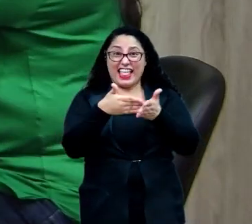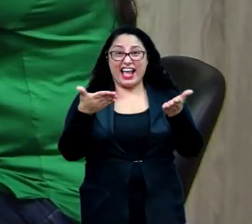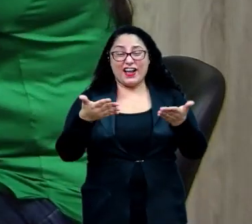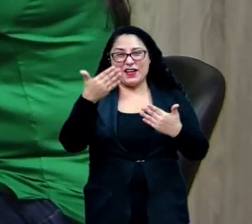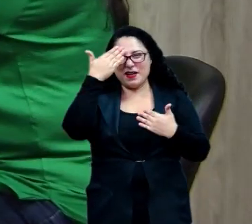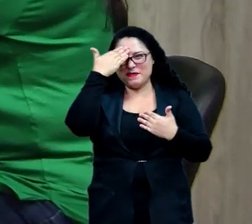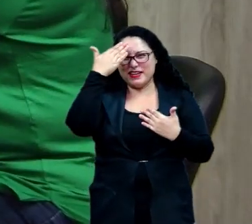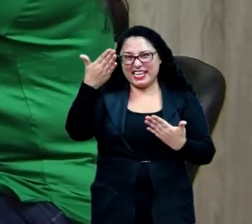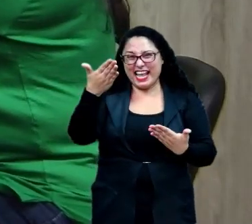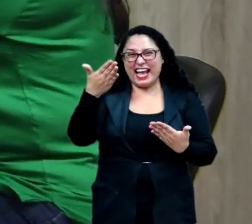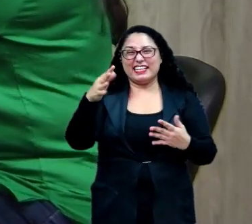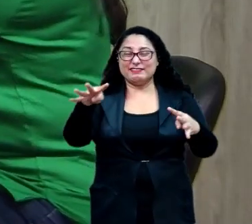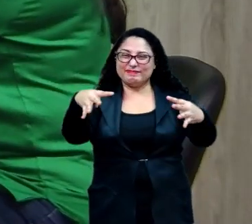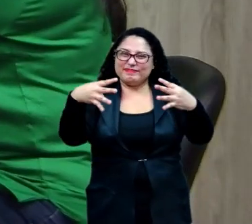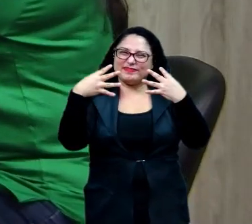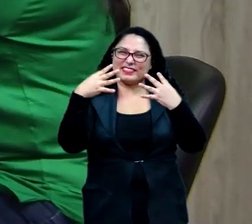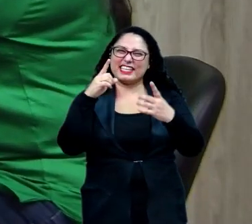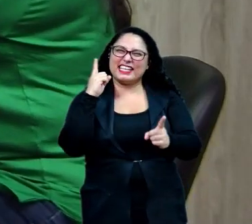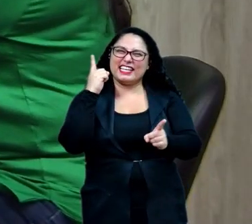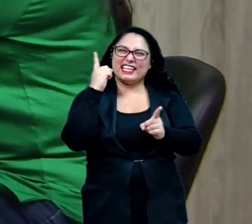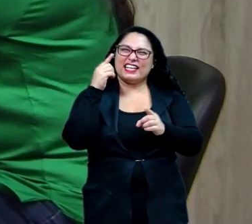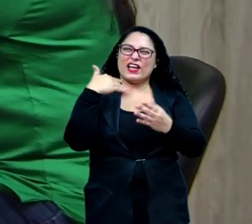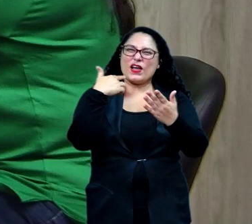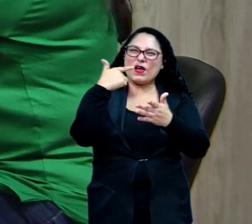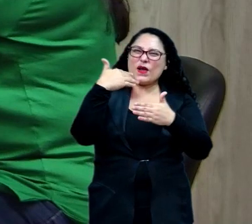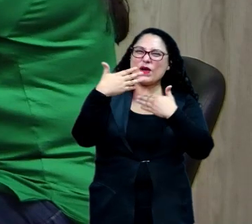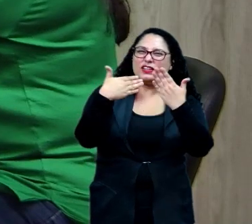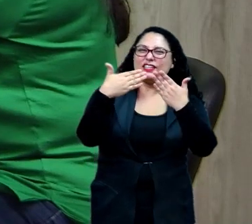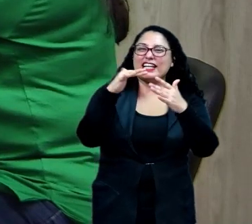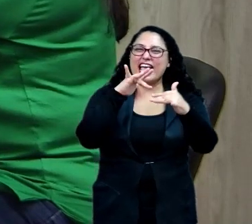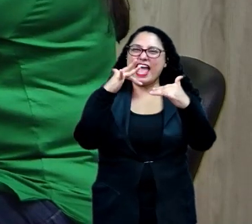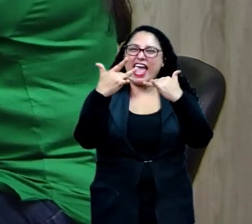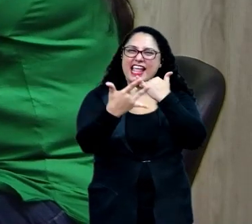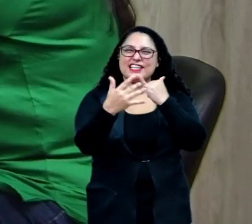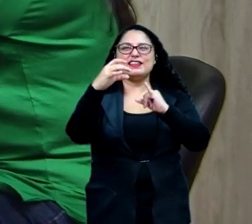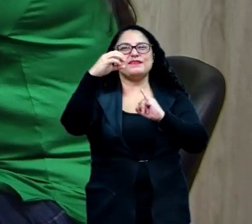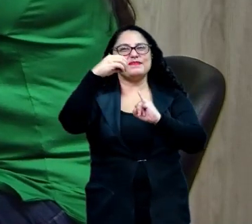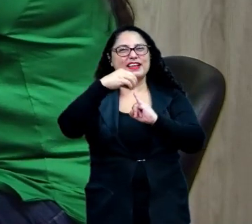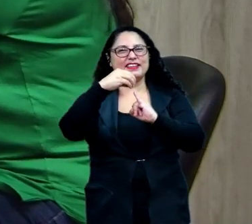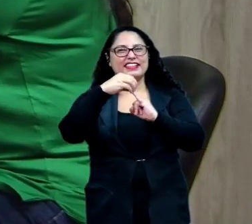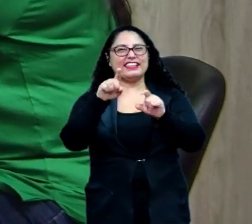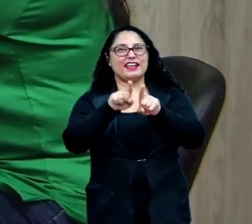muito obrigada pela audiência. E a gente continua essa conversa nas redes sociais do IFB